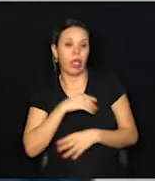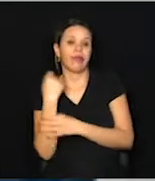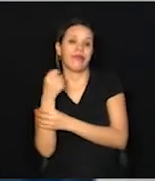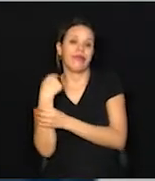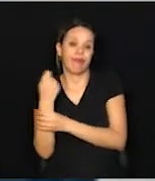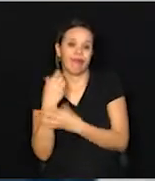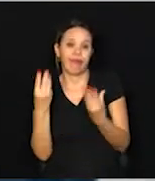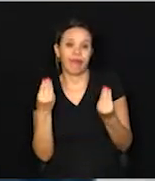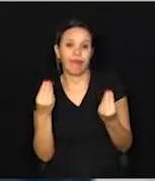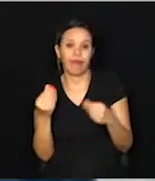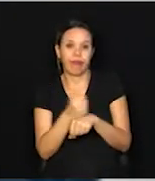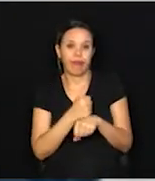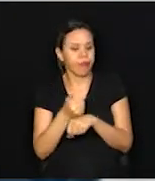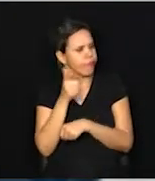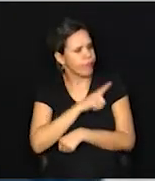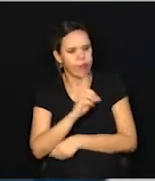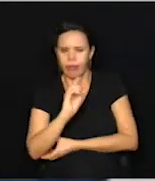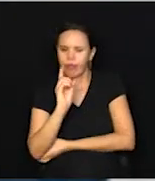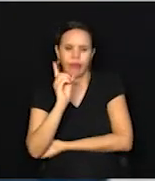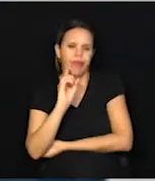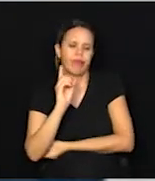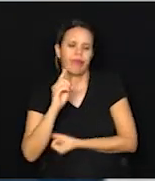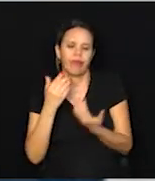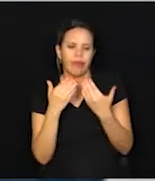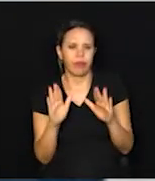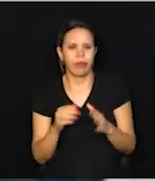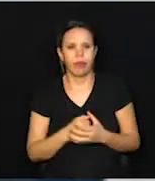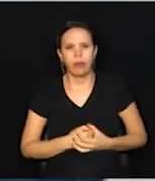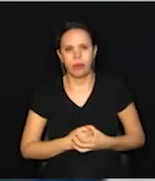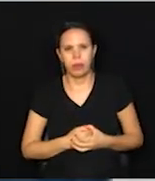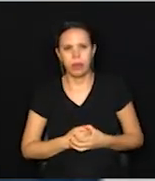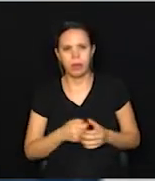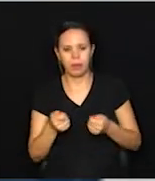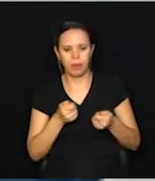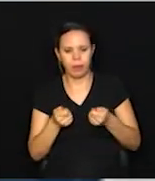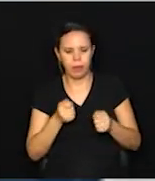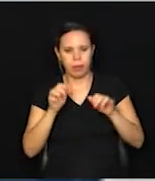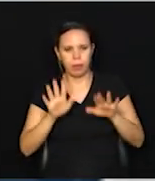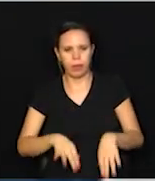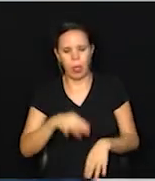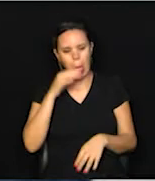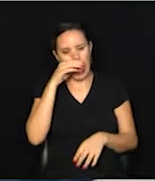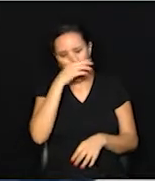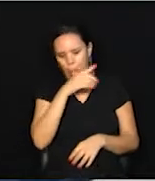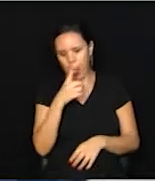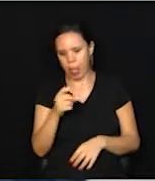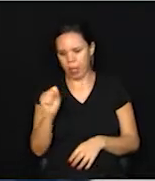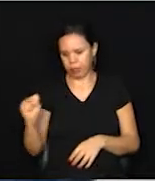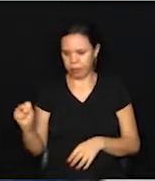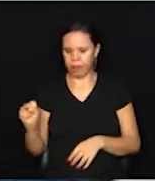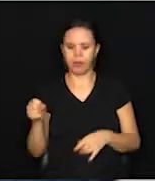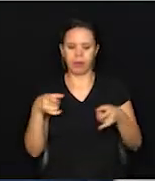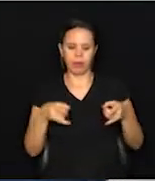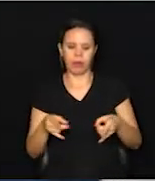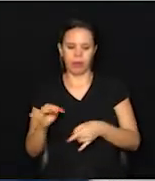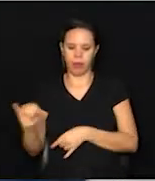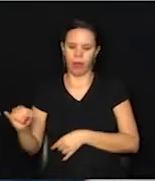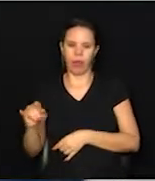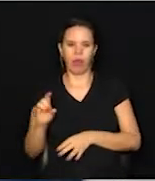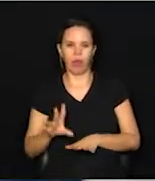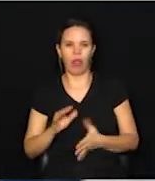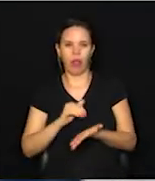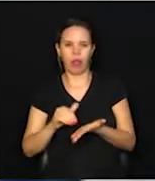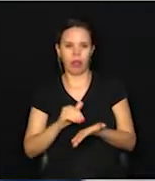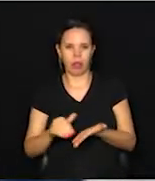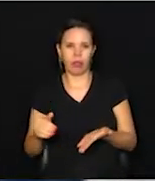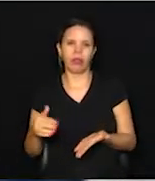Nós não conseguimos abrir, então nós estancamos nos 108 leitos da rede. Obviamente, a Secretaria de Saúde tem contratado